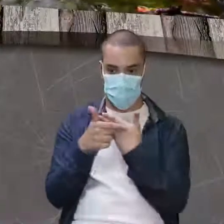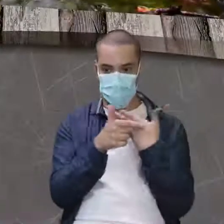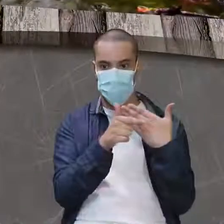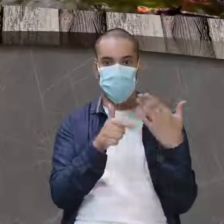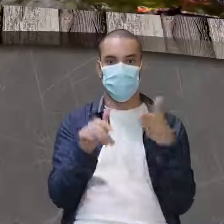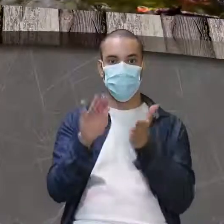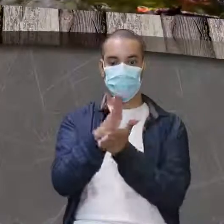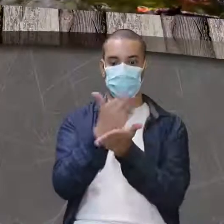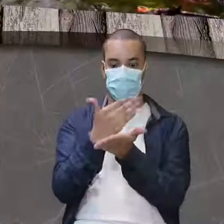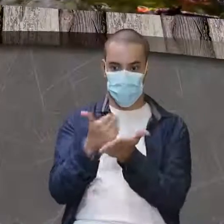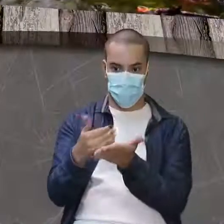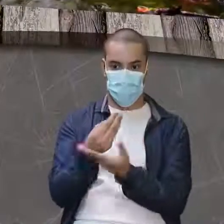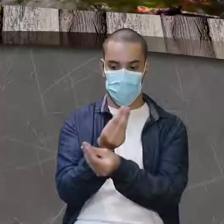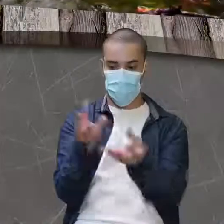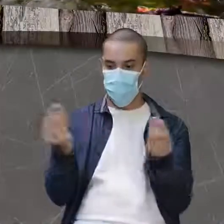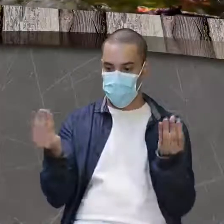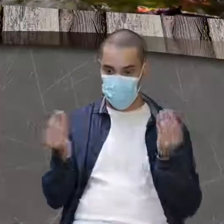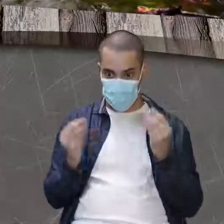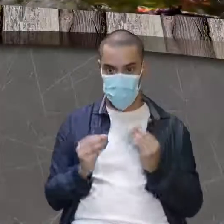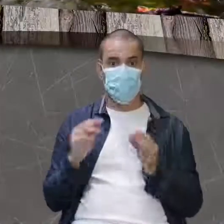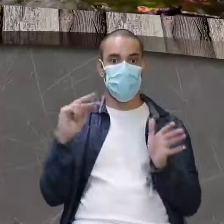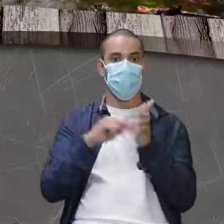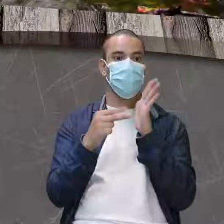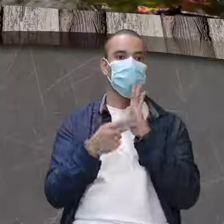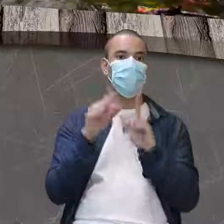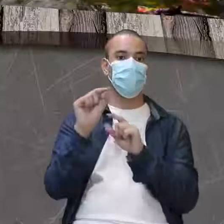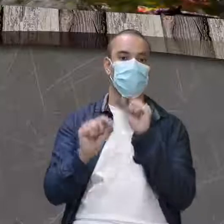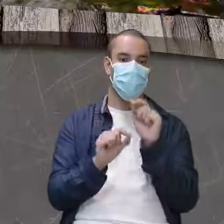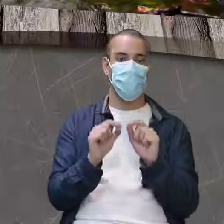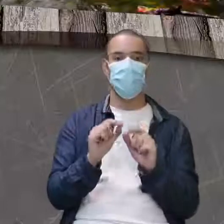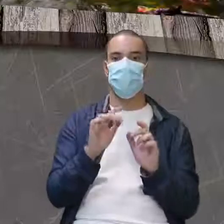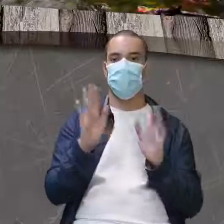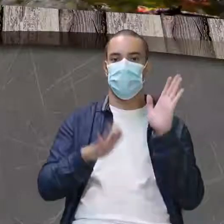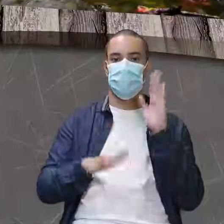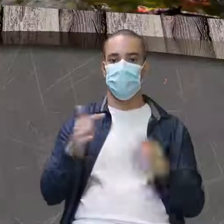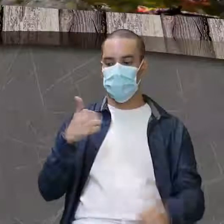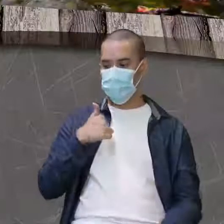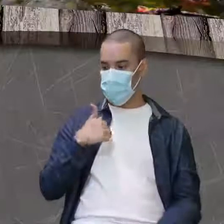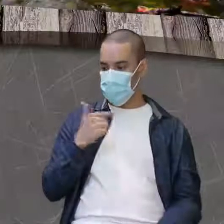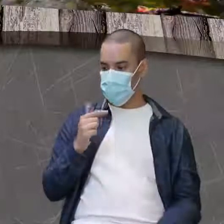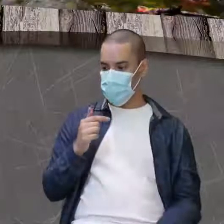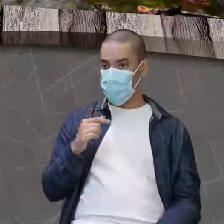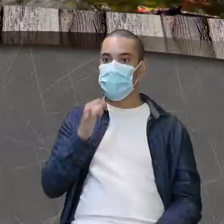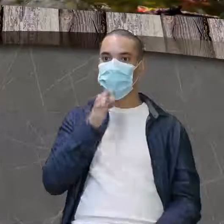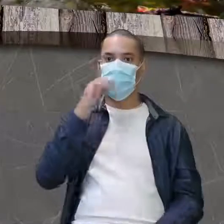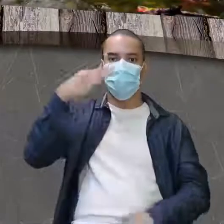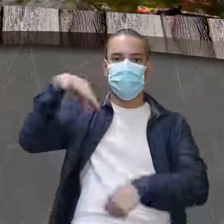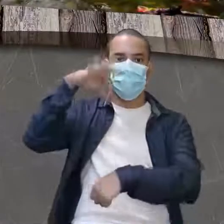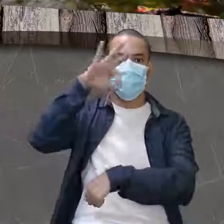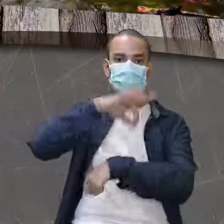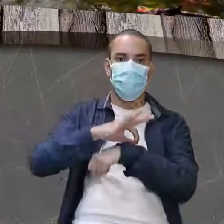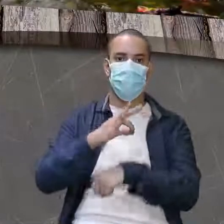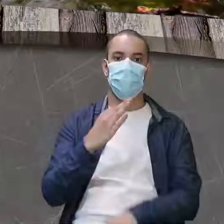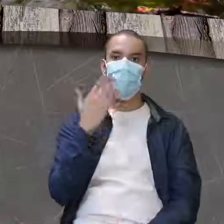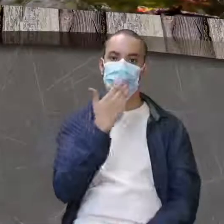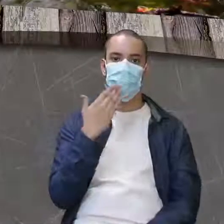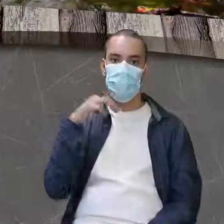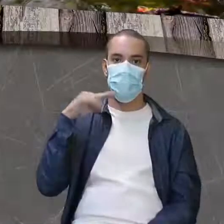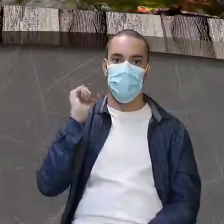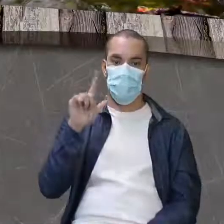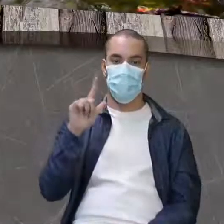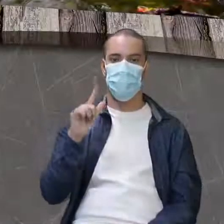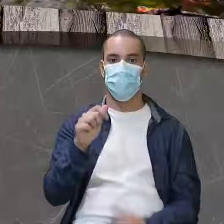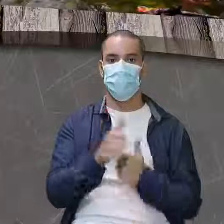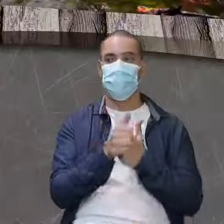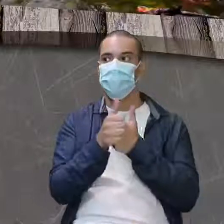essa divisão de trabalho, daquelas que saem em busca, por exemplo, no caso das abelhas, saem em busca para